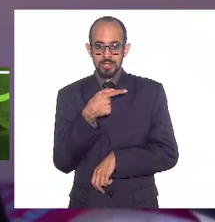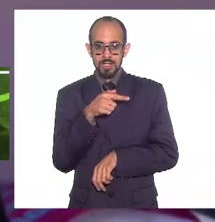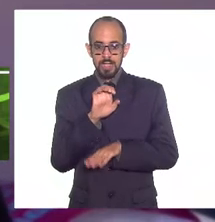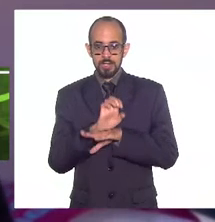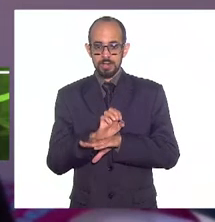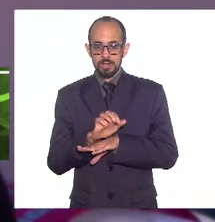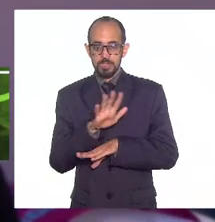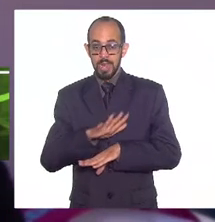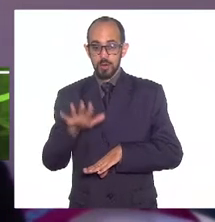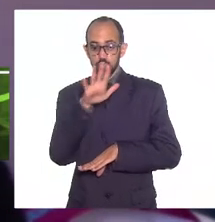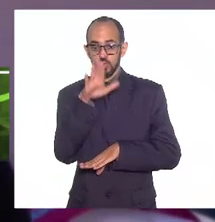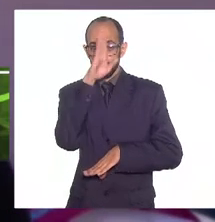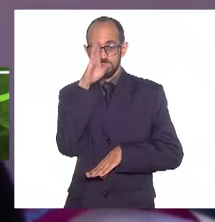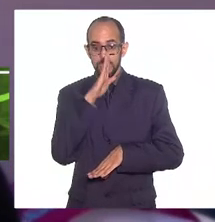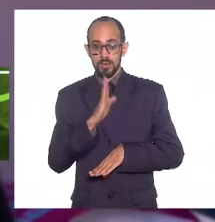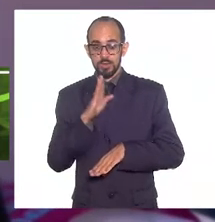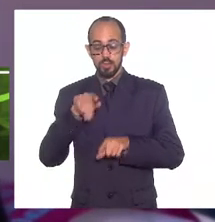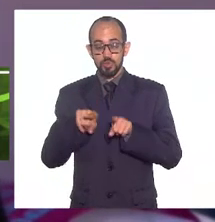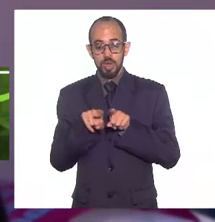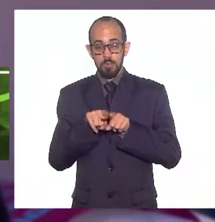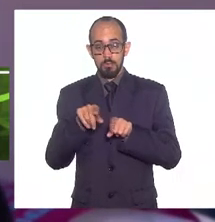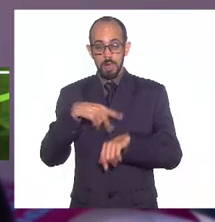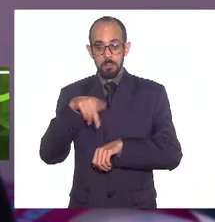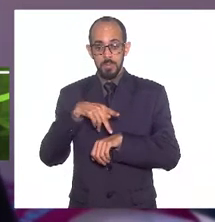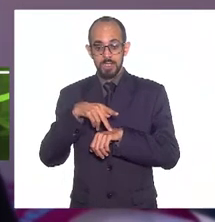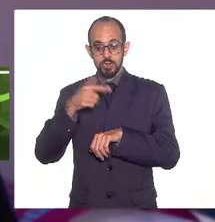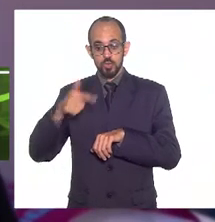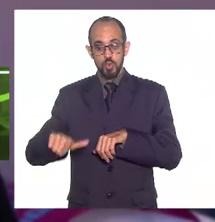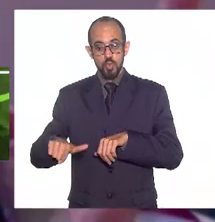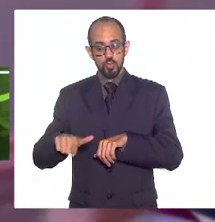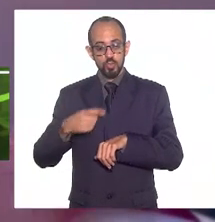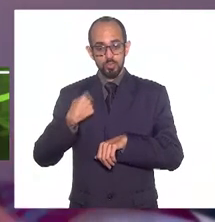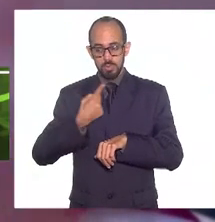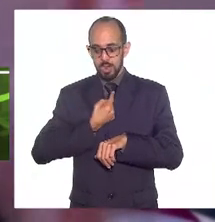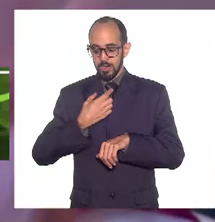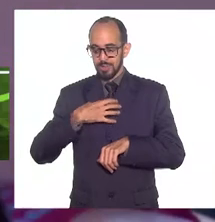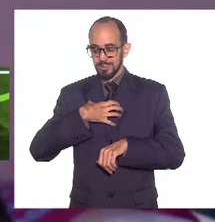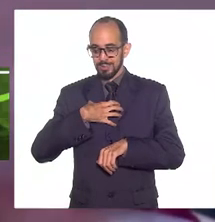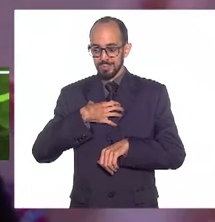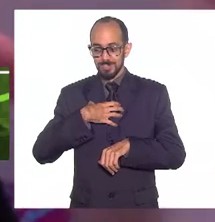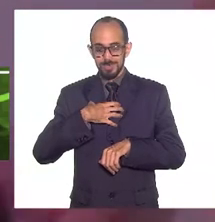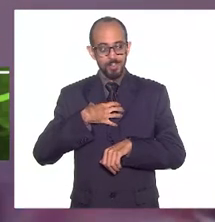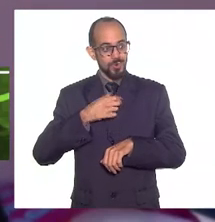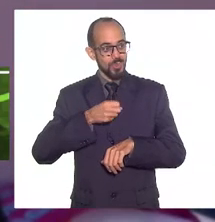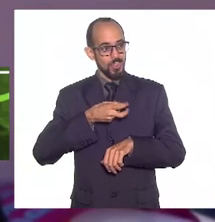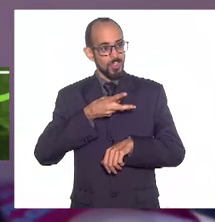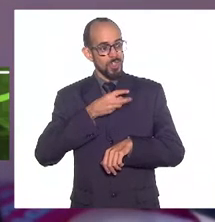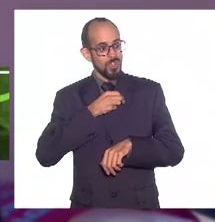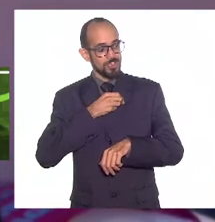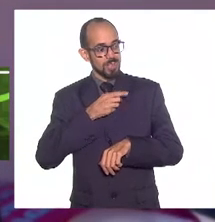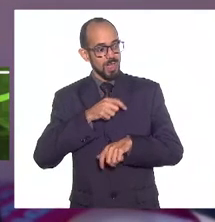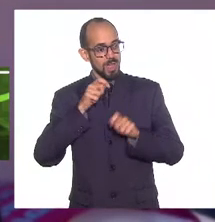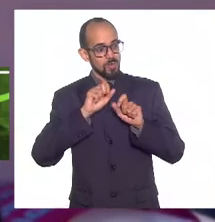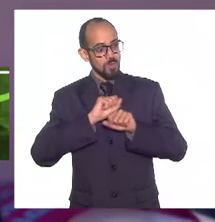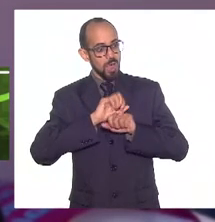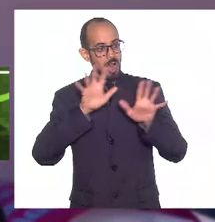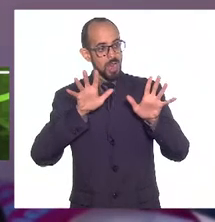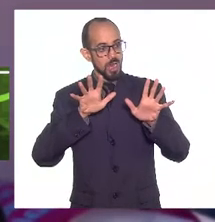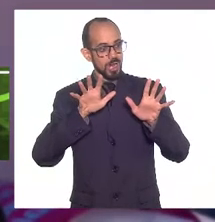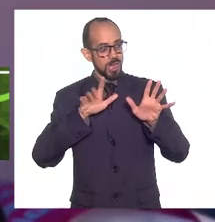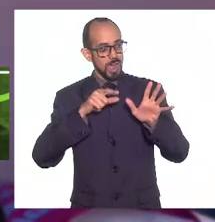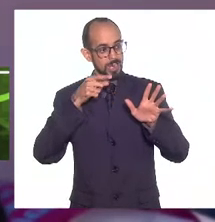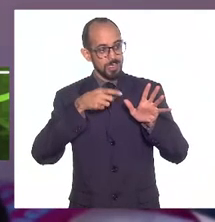brasileiros e alunos no exterior isso para nós acendeu uma luz é é